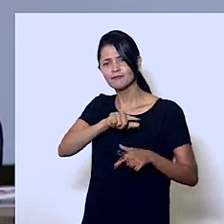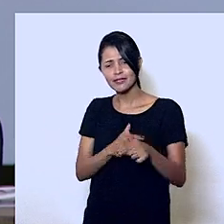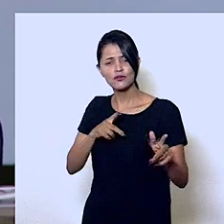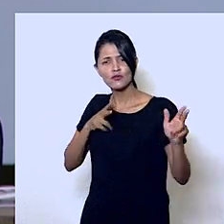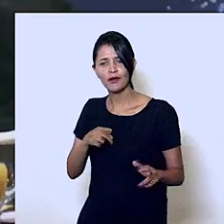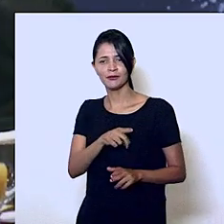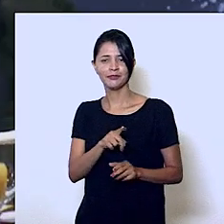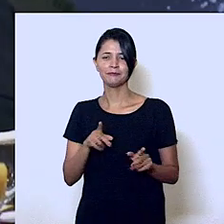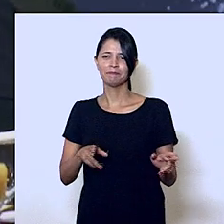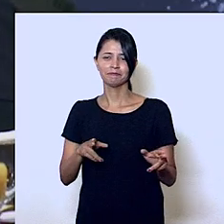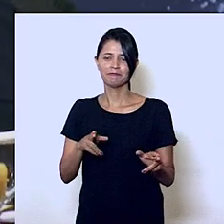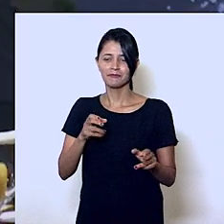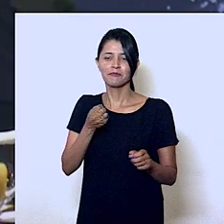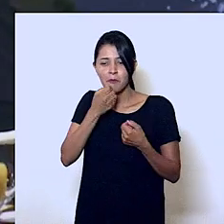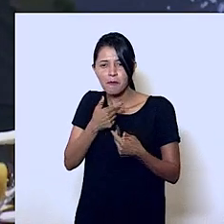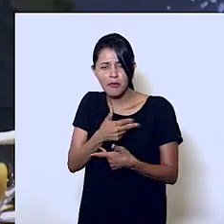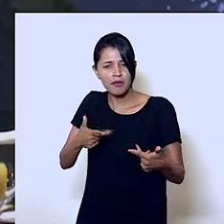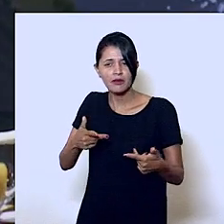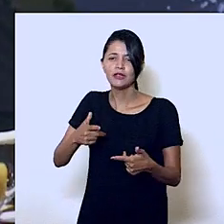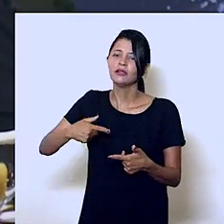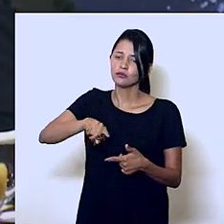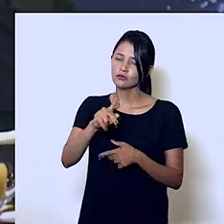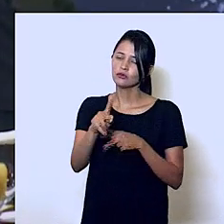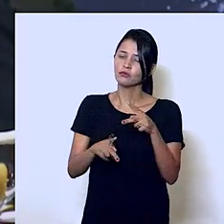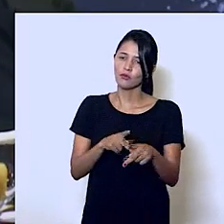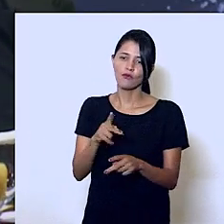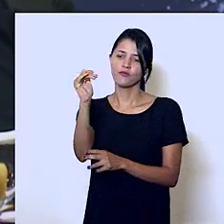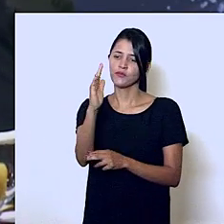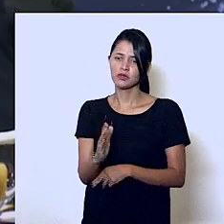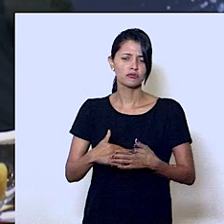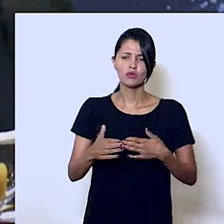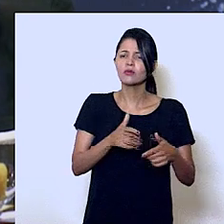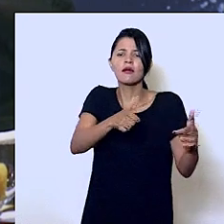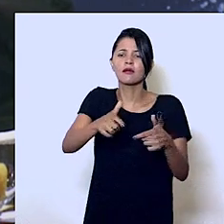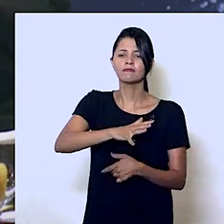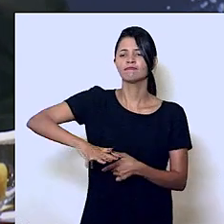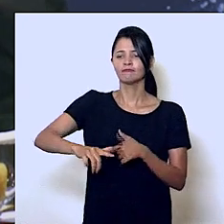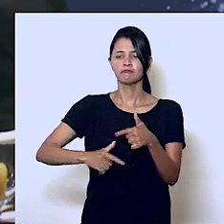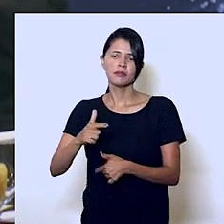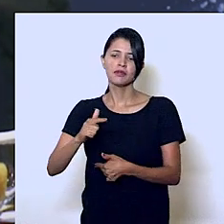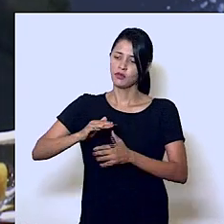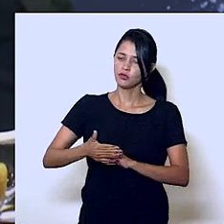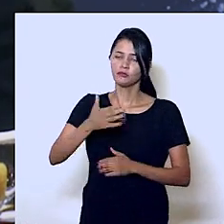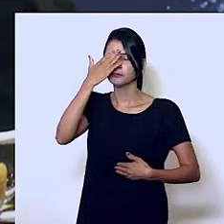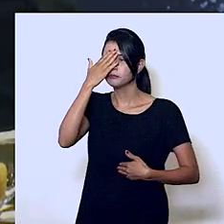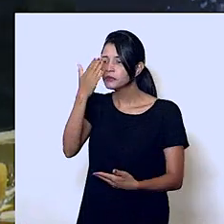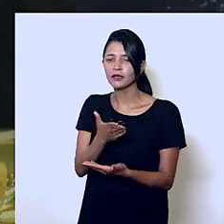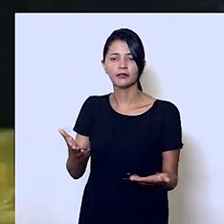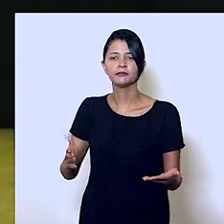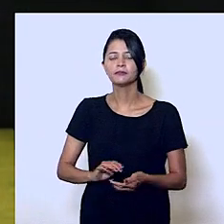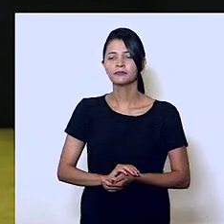bem-estar de nossos compatriotas, seja qual for a área de atuação no Itamaraty. Muito obrigado.